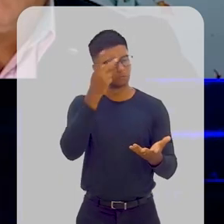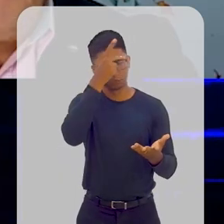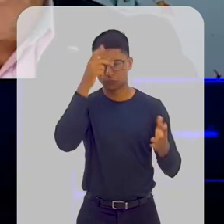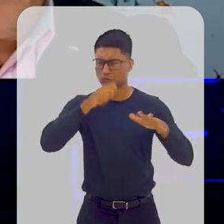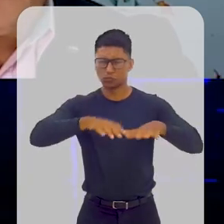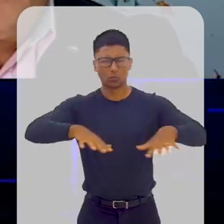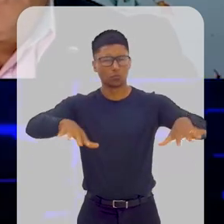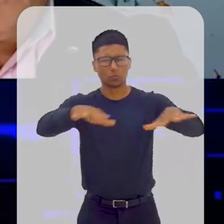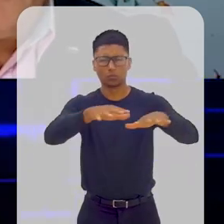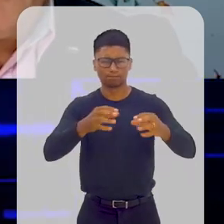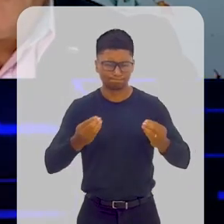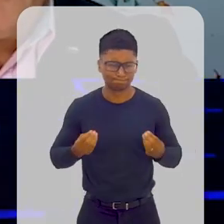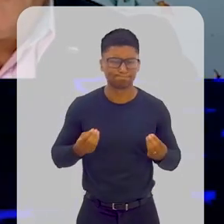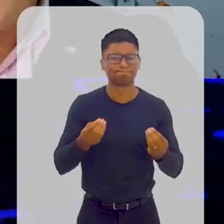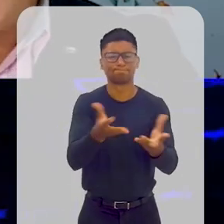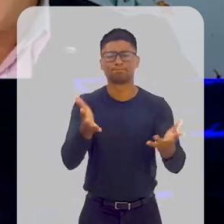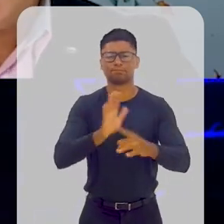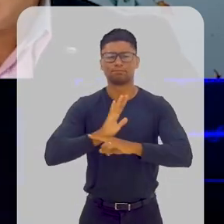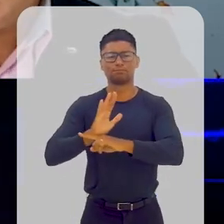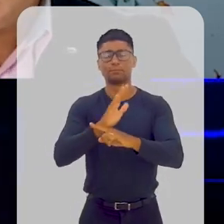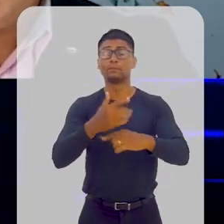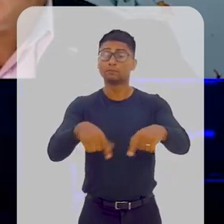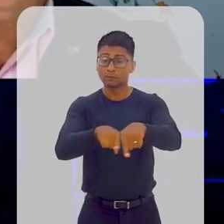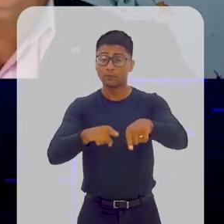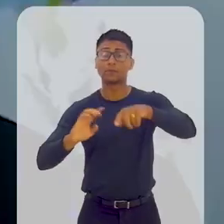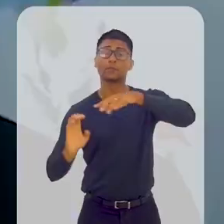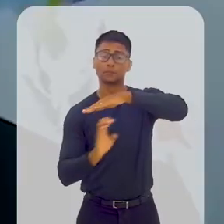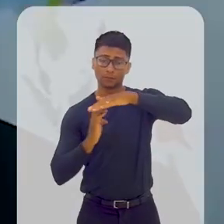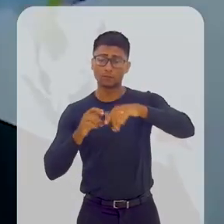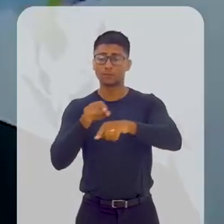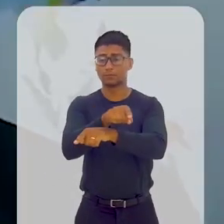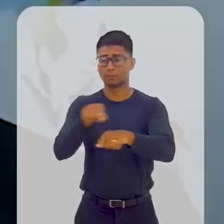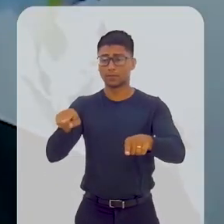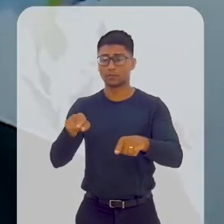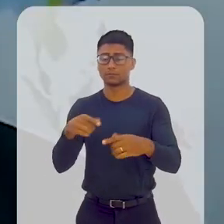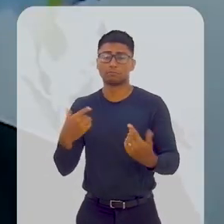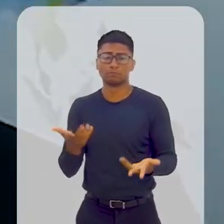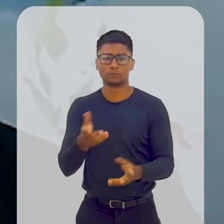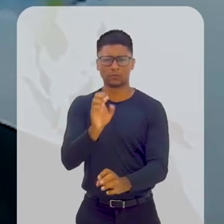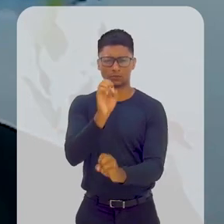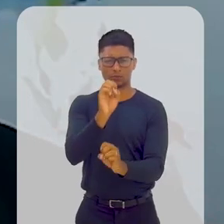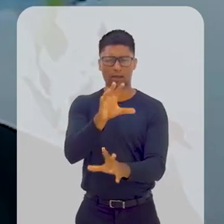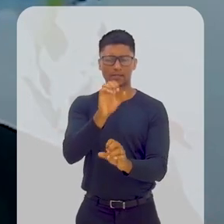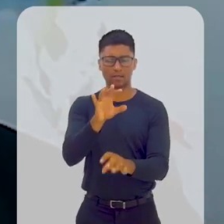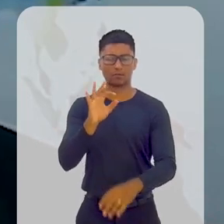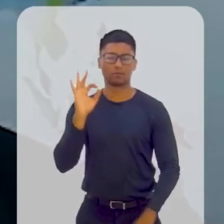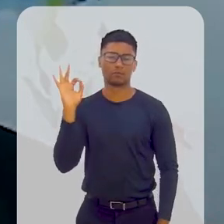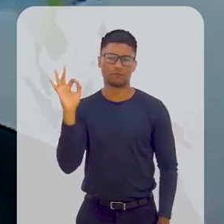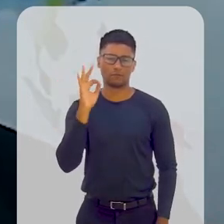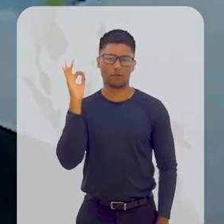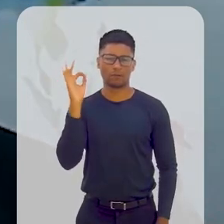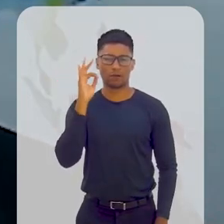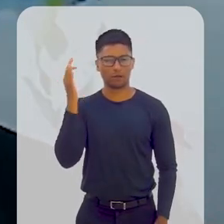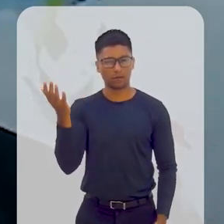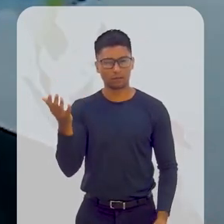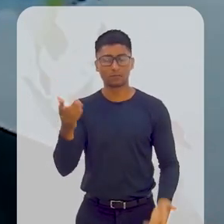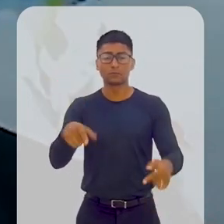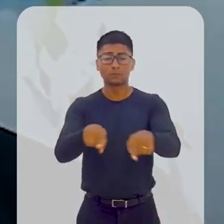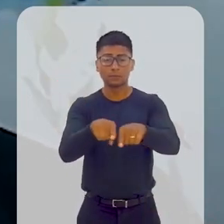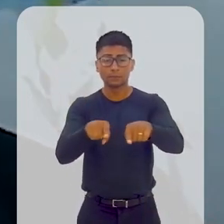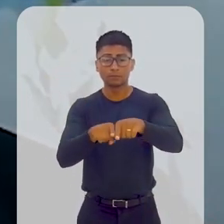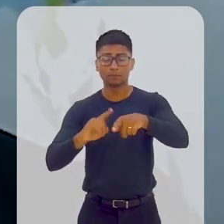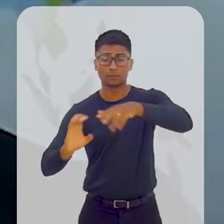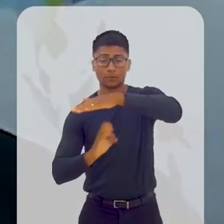todos, da mesma forma para as empresas. Ou seja, a educação formal em todos os seus níveis, a